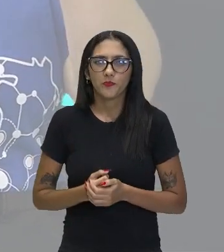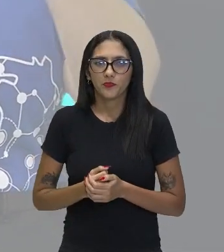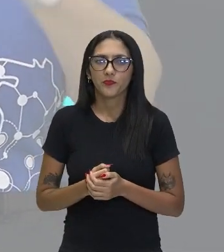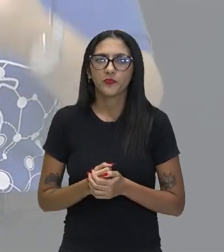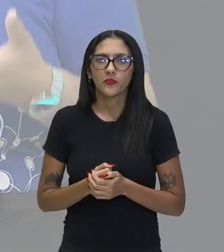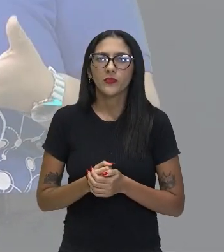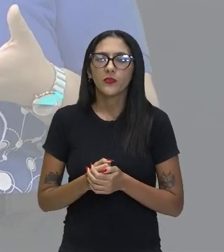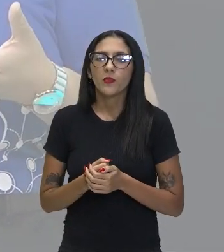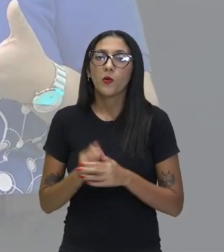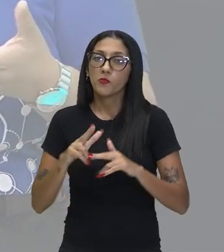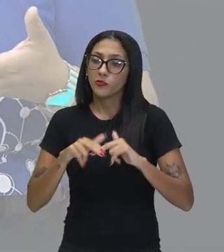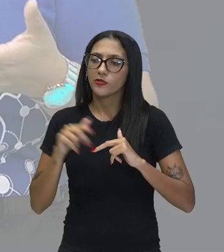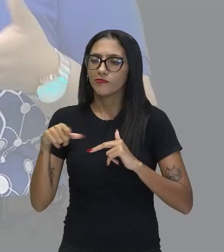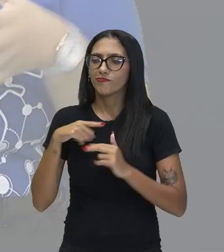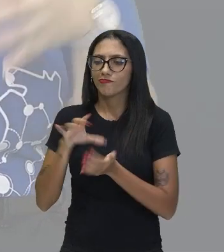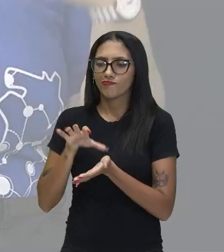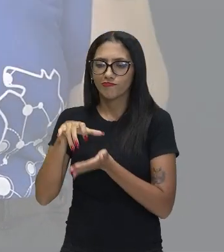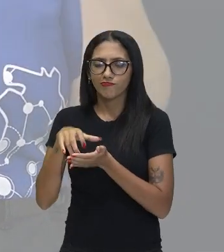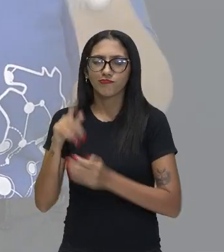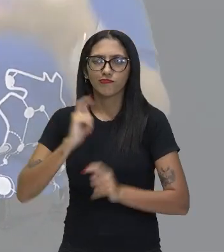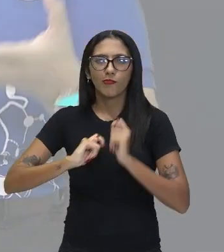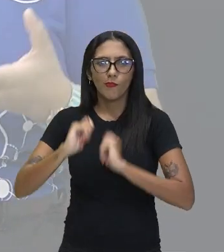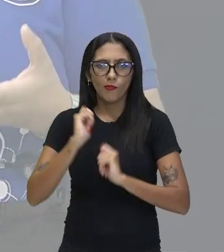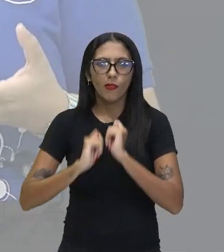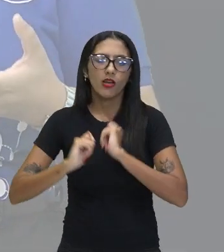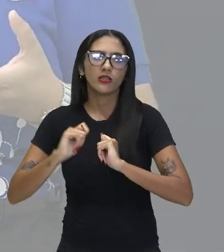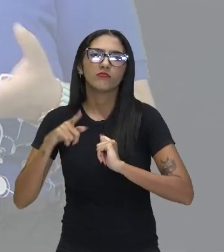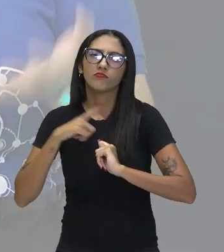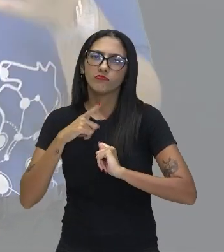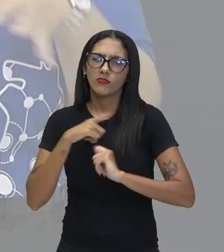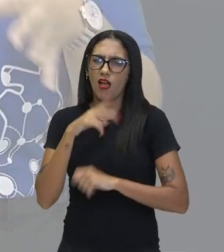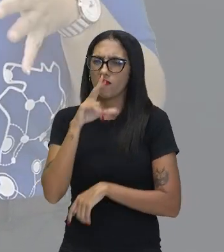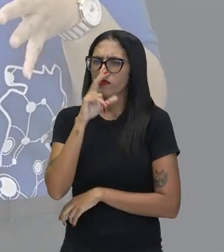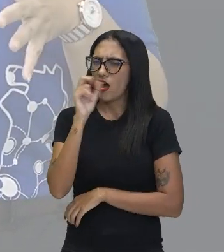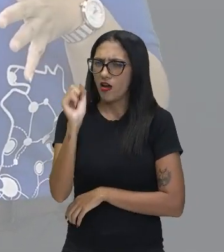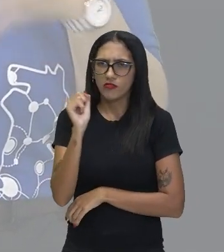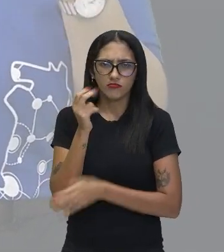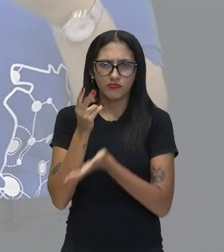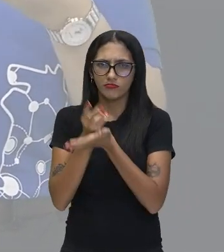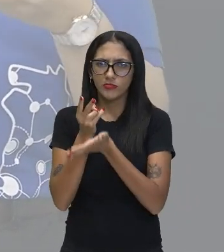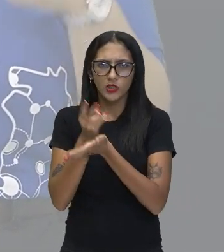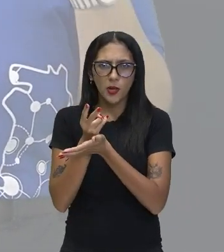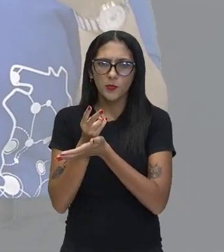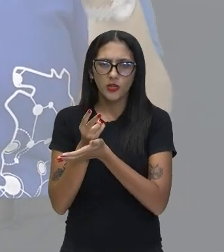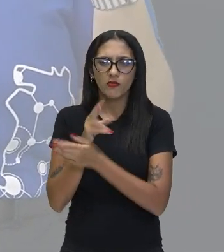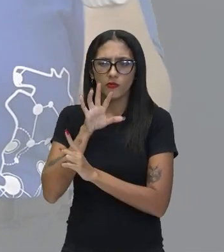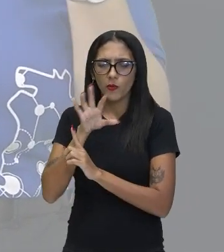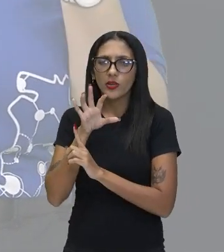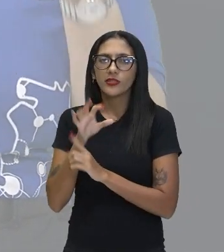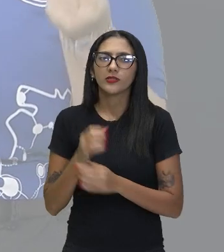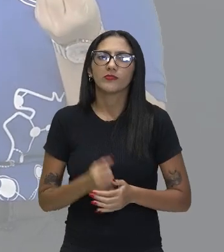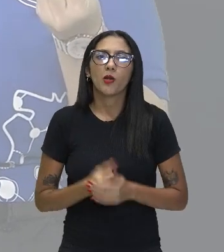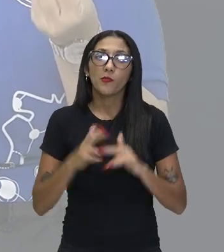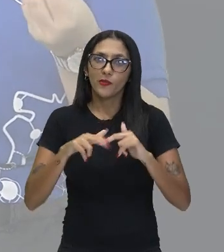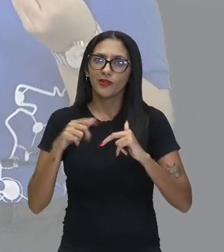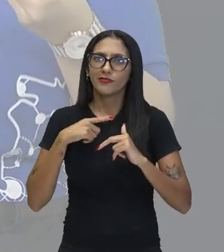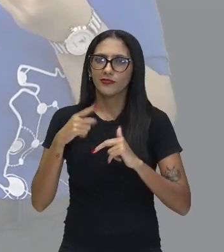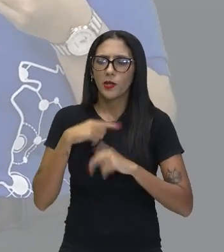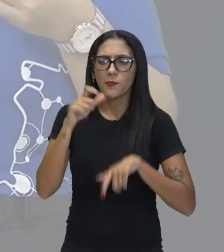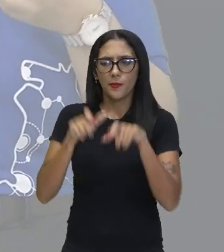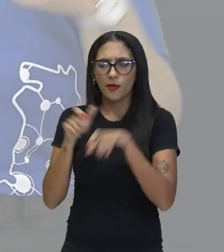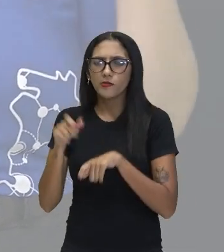está bastante presente, né, ali bastante forte, nós temos então pessoas que têm bastante